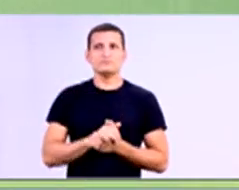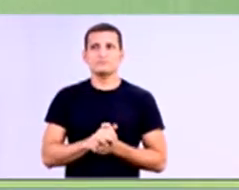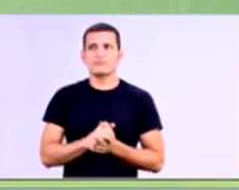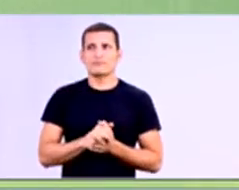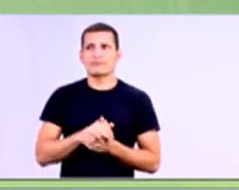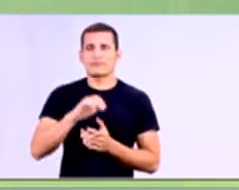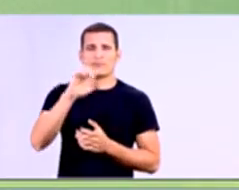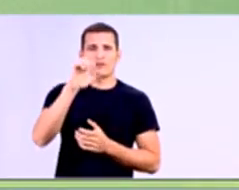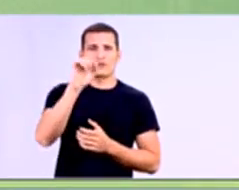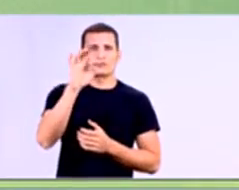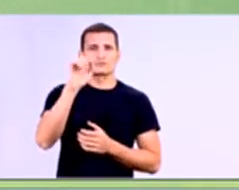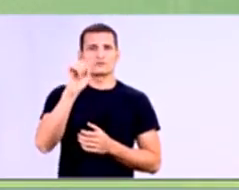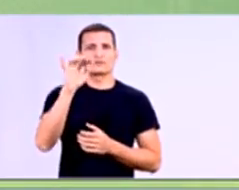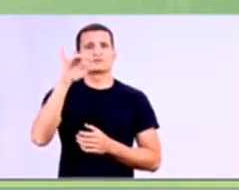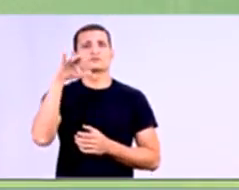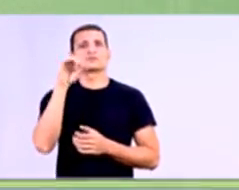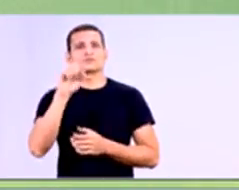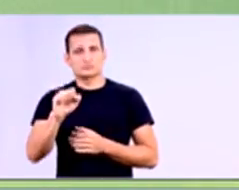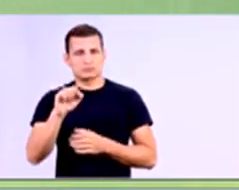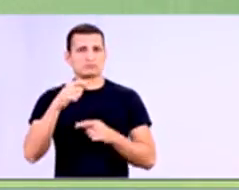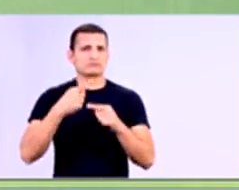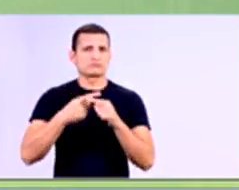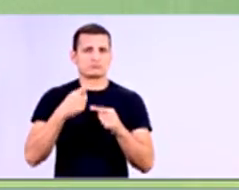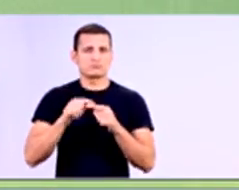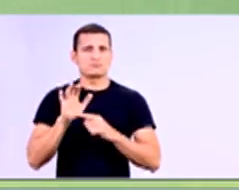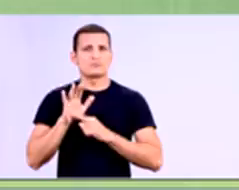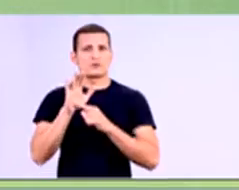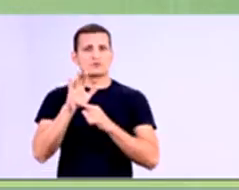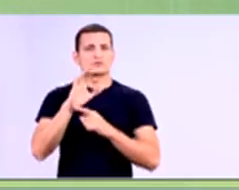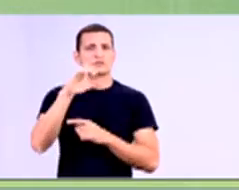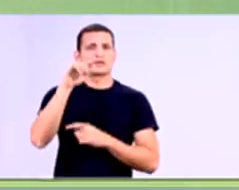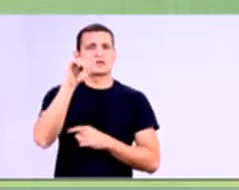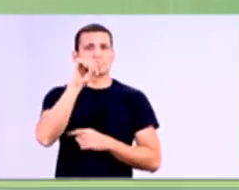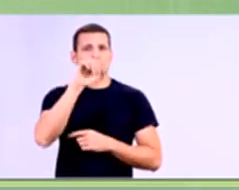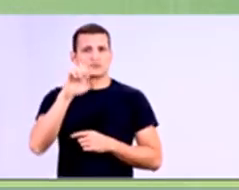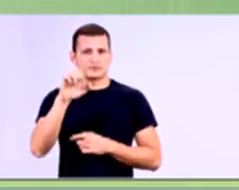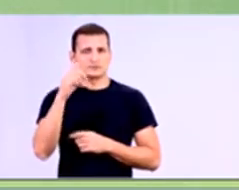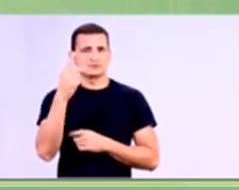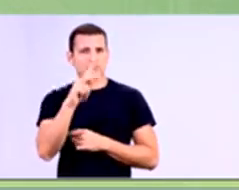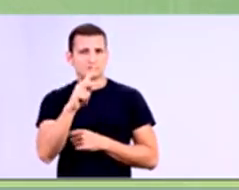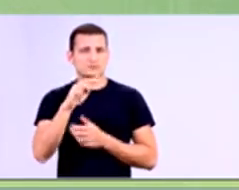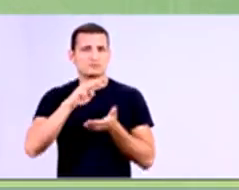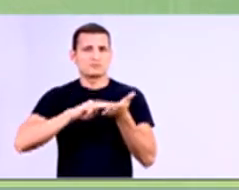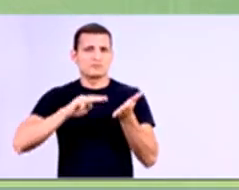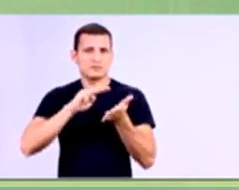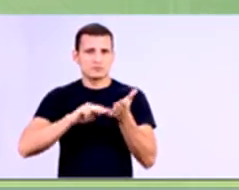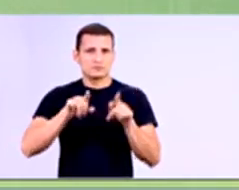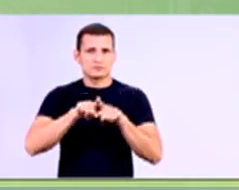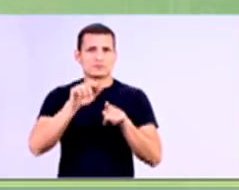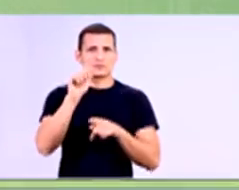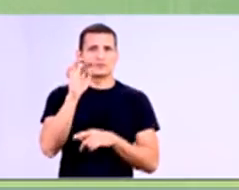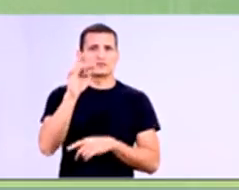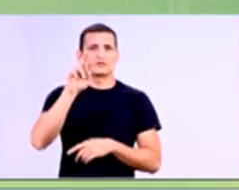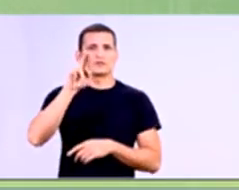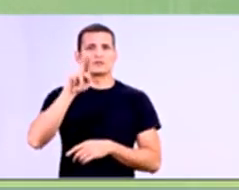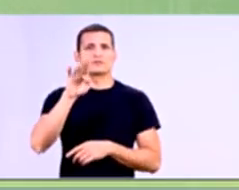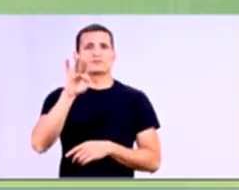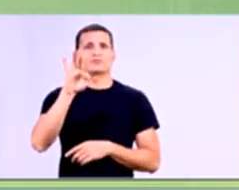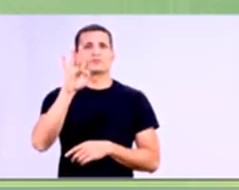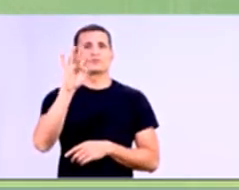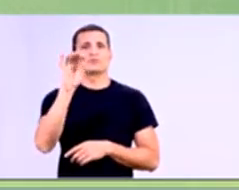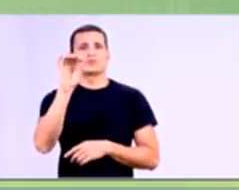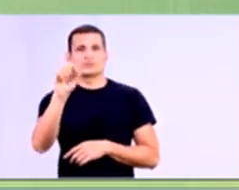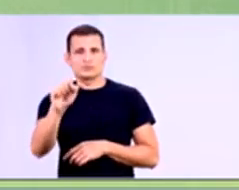diagramas estáticos, porque mostram as classes com os seus métodos e atributos,